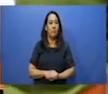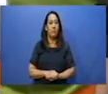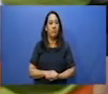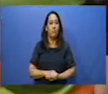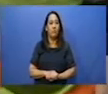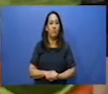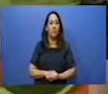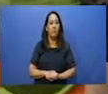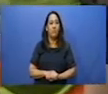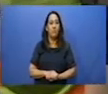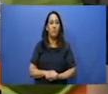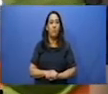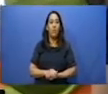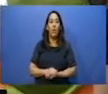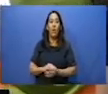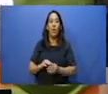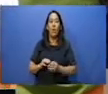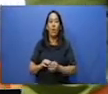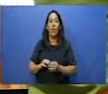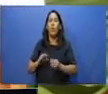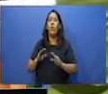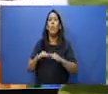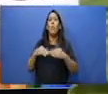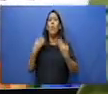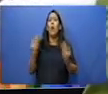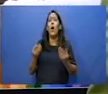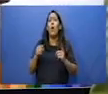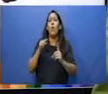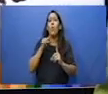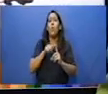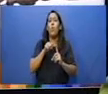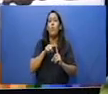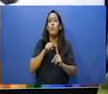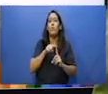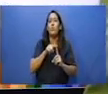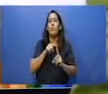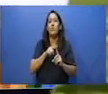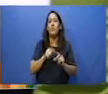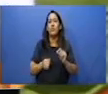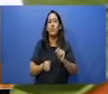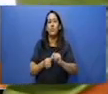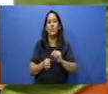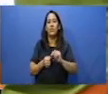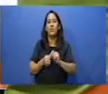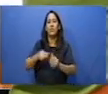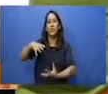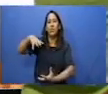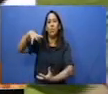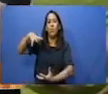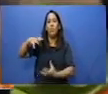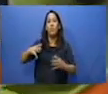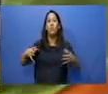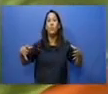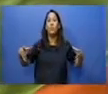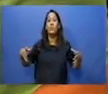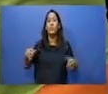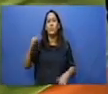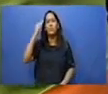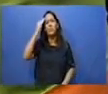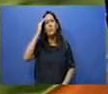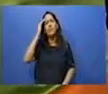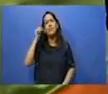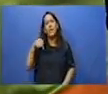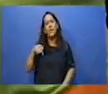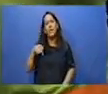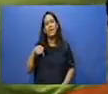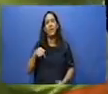5. Com qual intenção a escultura do ovo gigante foi construída? Vamos pensar aqui na